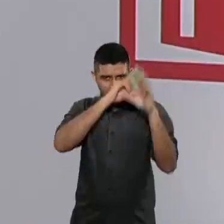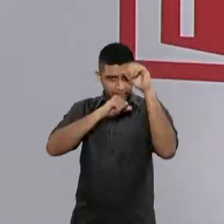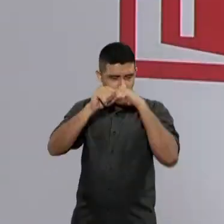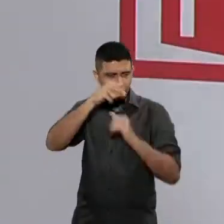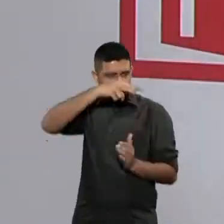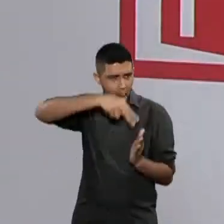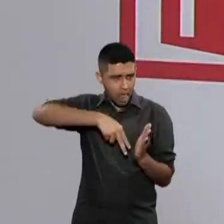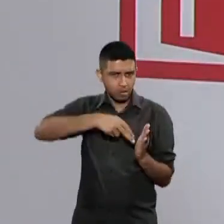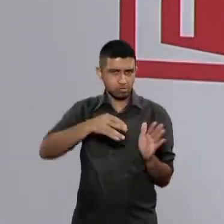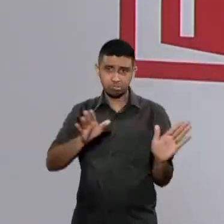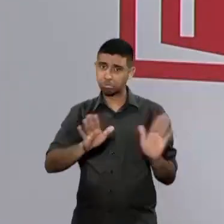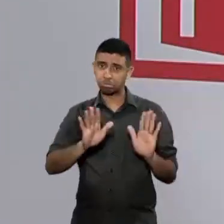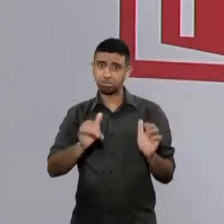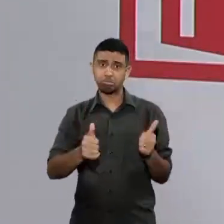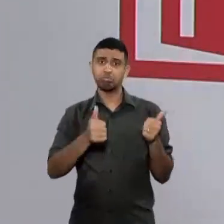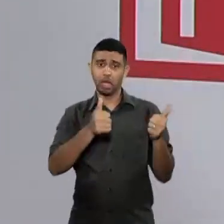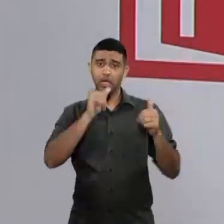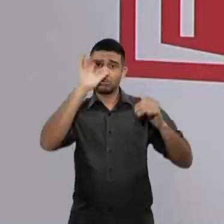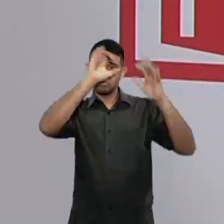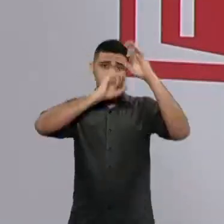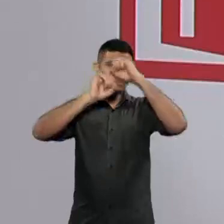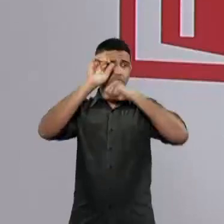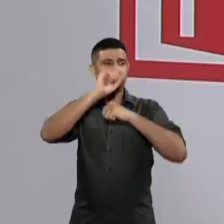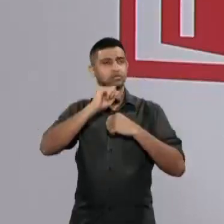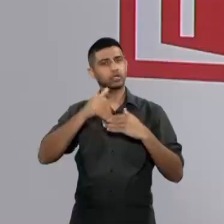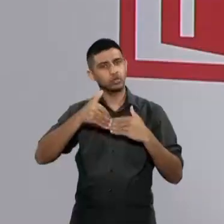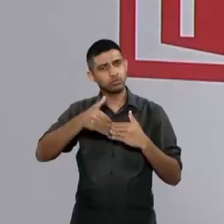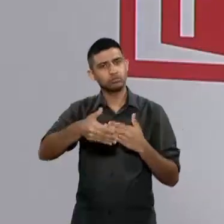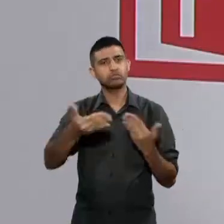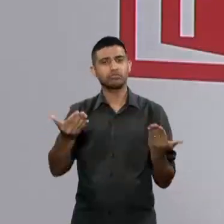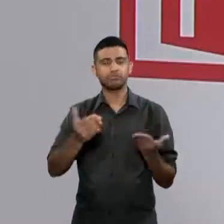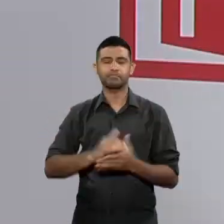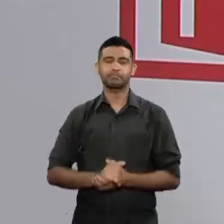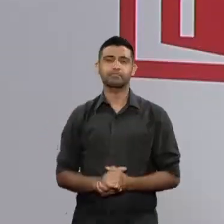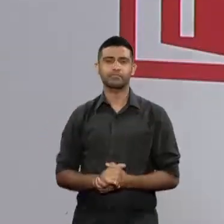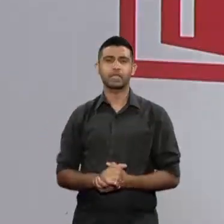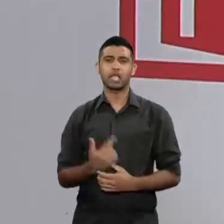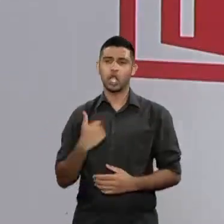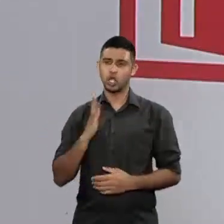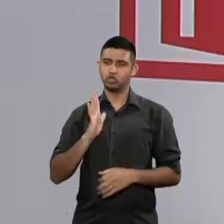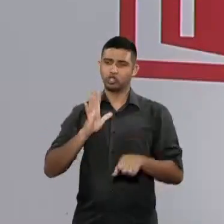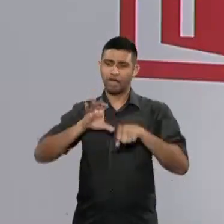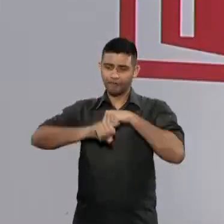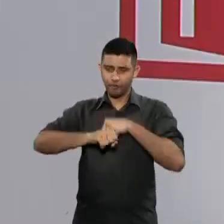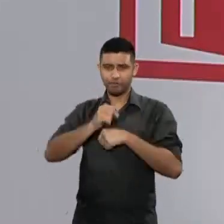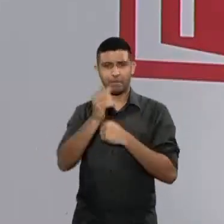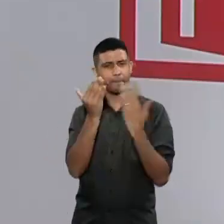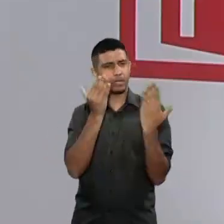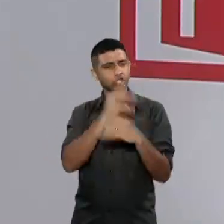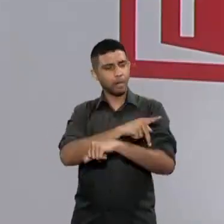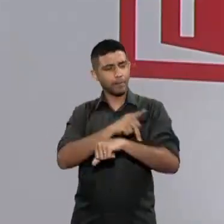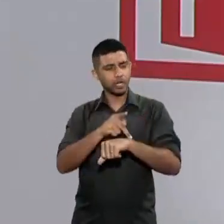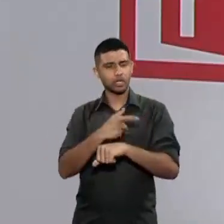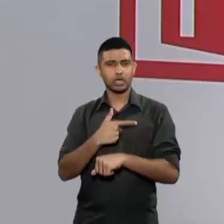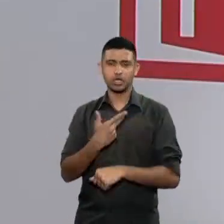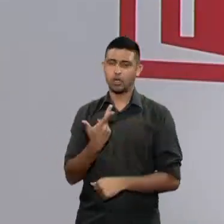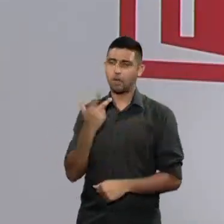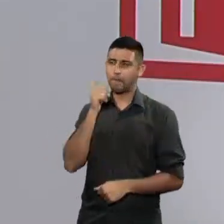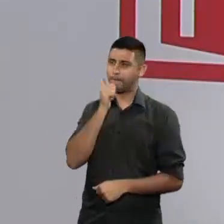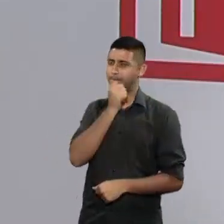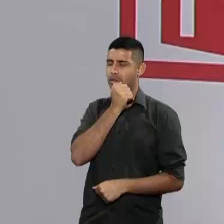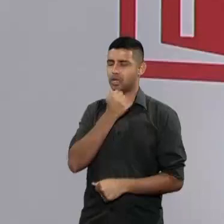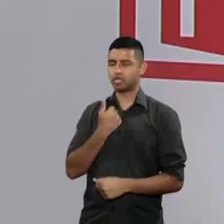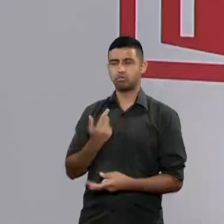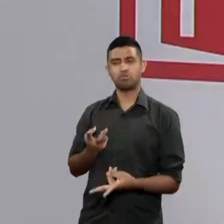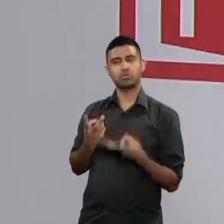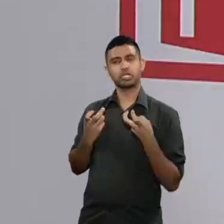alfabetizar. Também alfabetizou bem. E daí eu fui. Já estava formada como psicopedagoga e o olhar como mãe